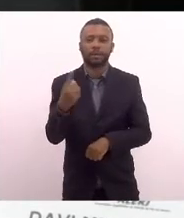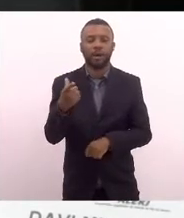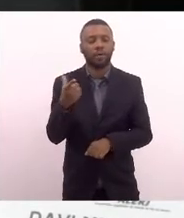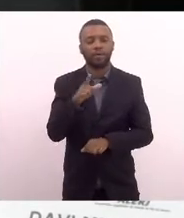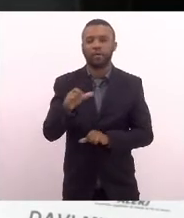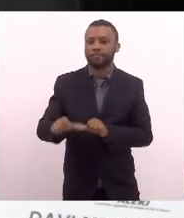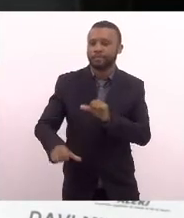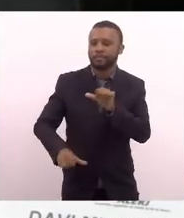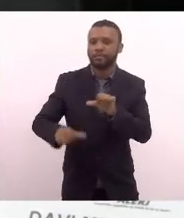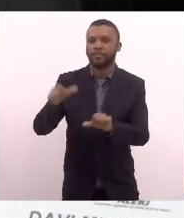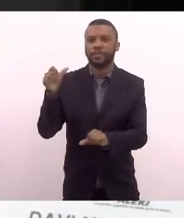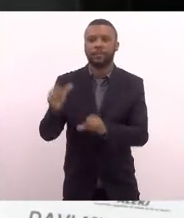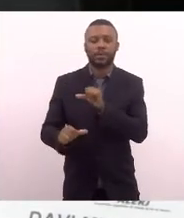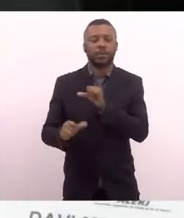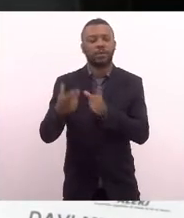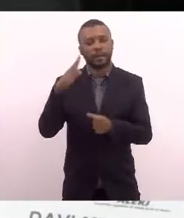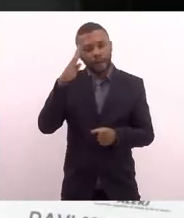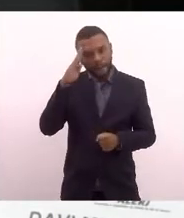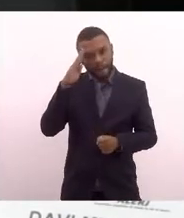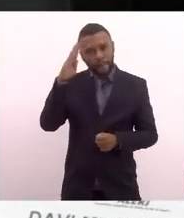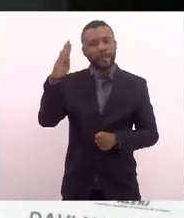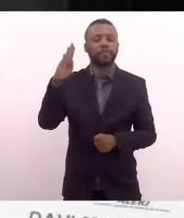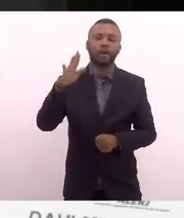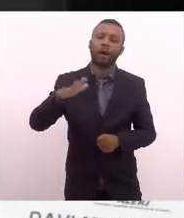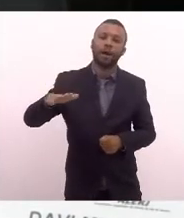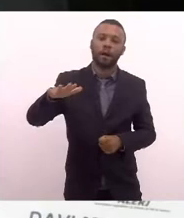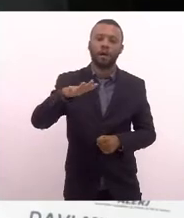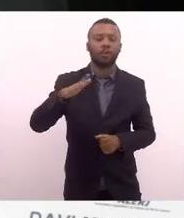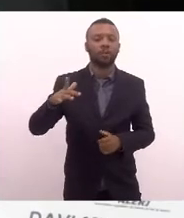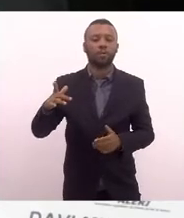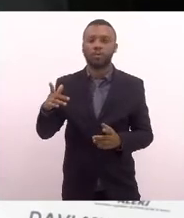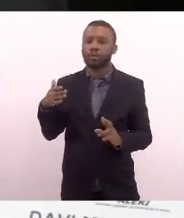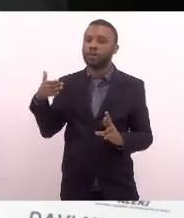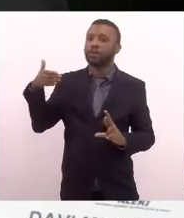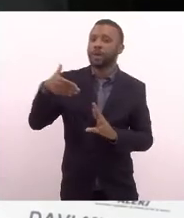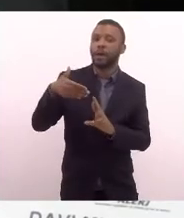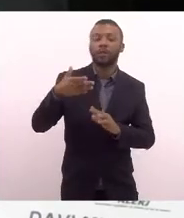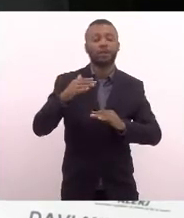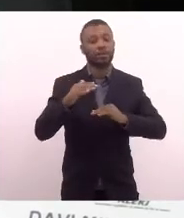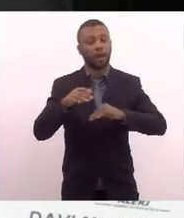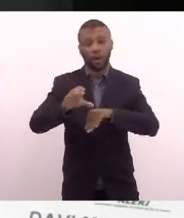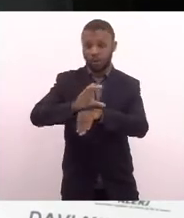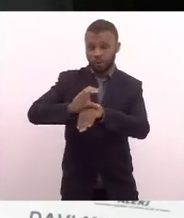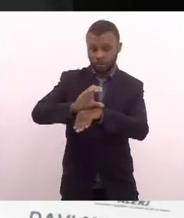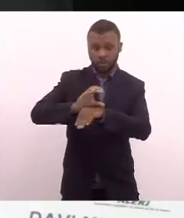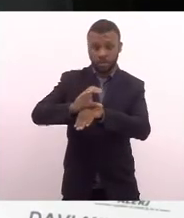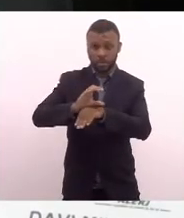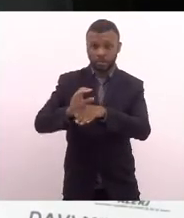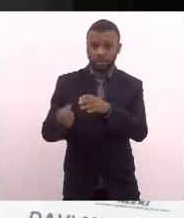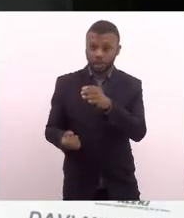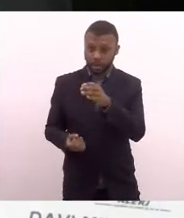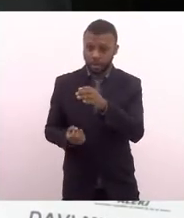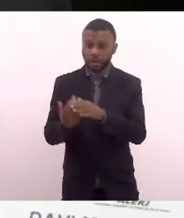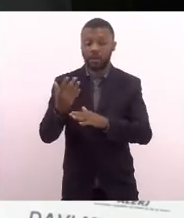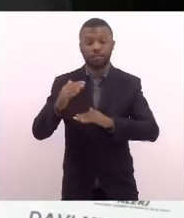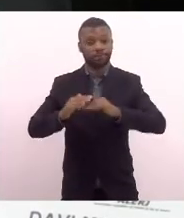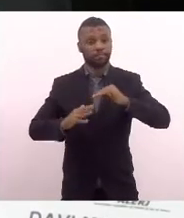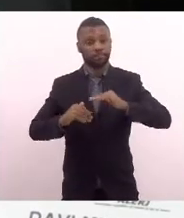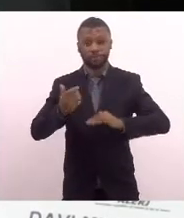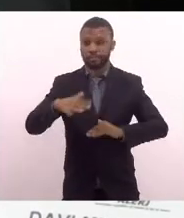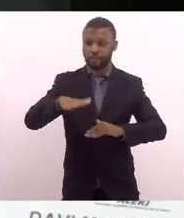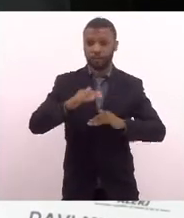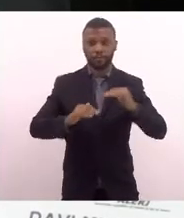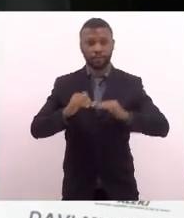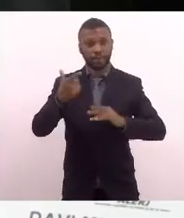renovar o que é central e o que é o centro constitutivo da profissão da enfermagem, ela não é só